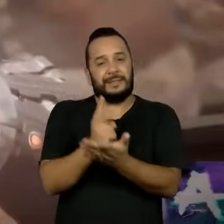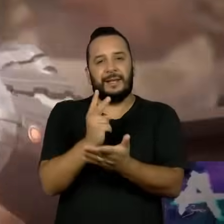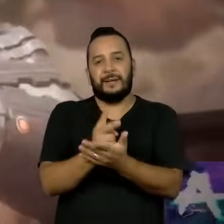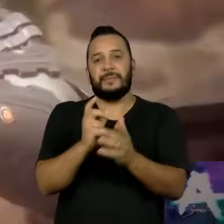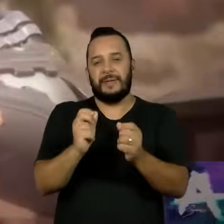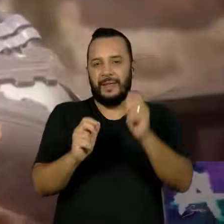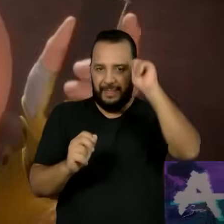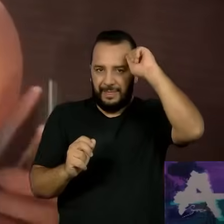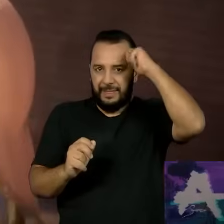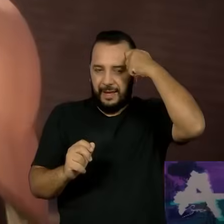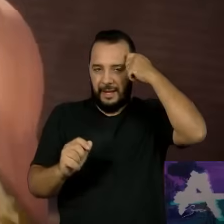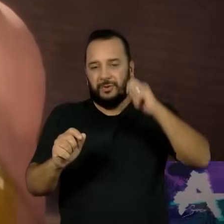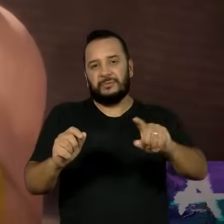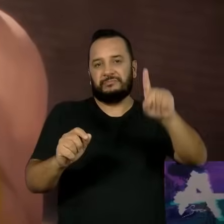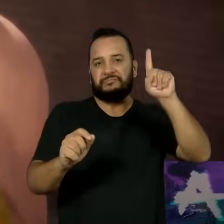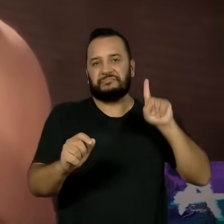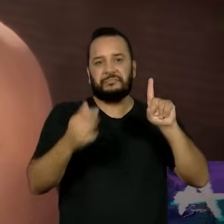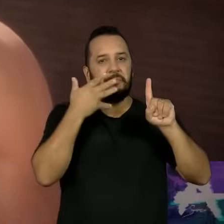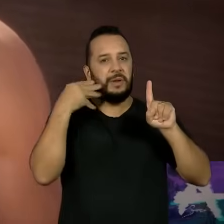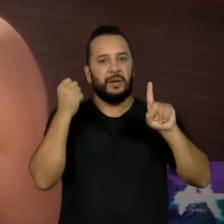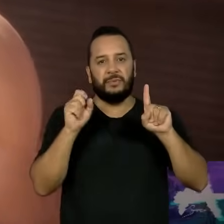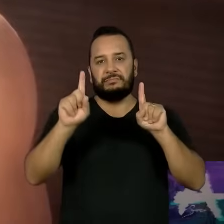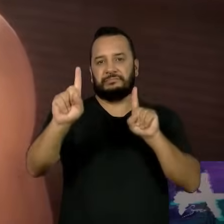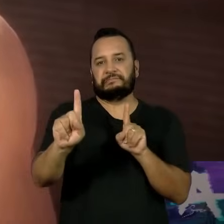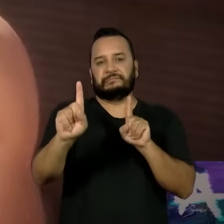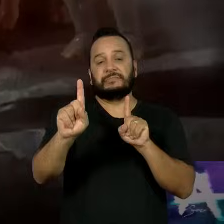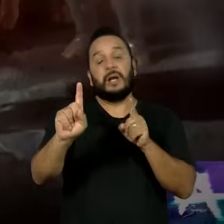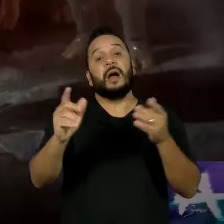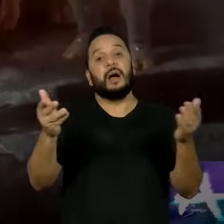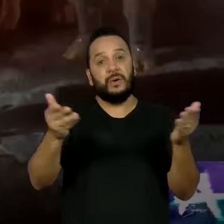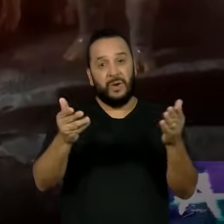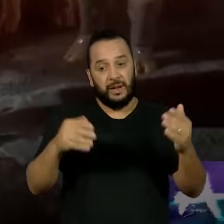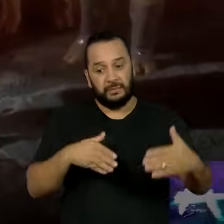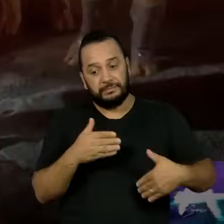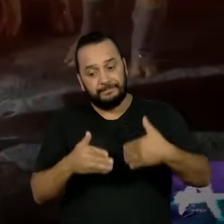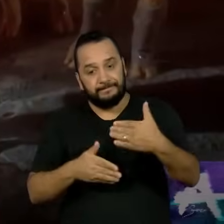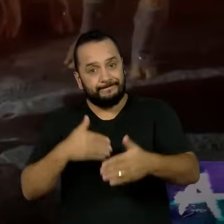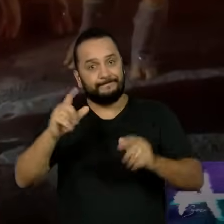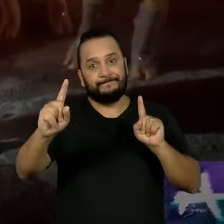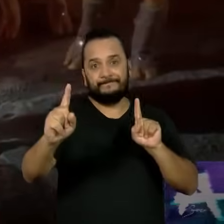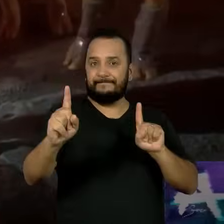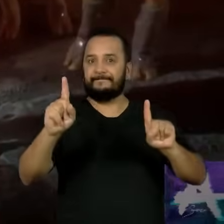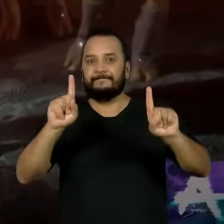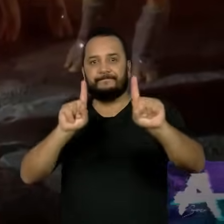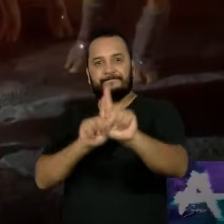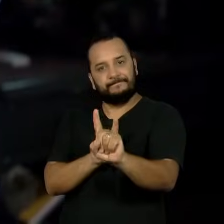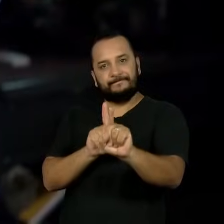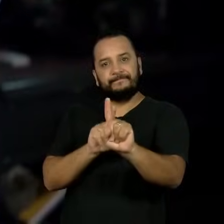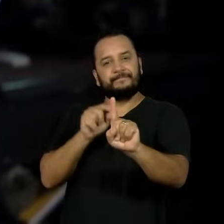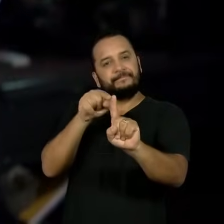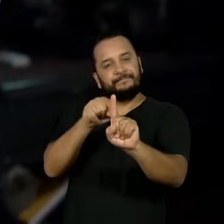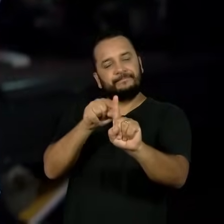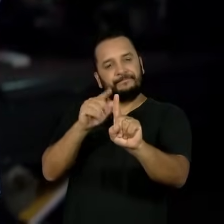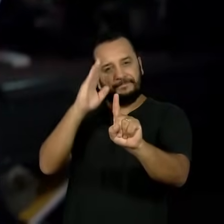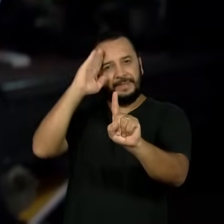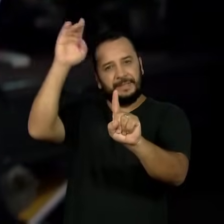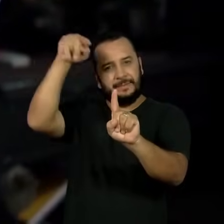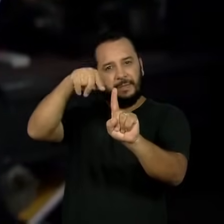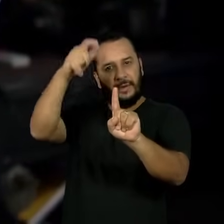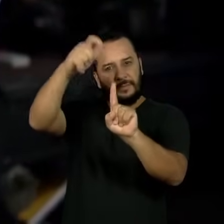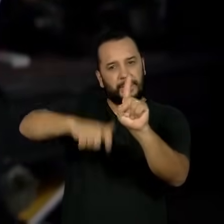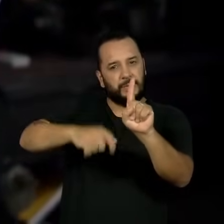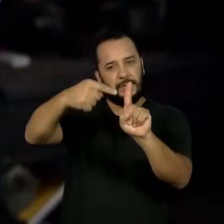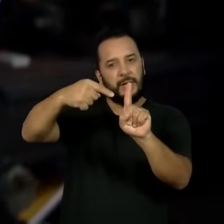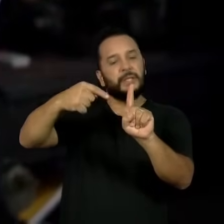no mundo dos jogos e eu acredito que a gente está caminhando para desconstruir isso, para colocar personagens